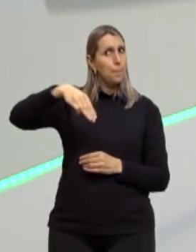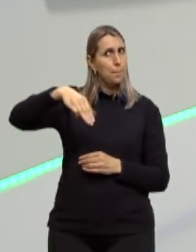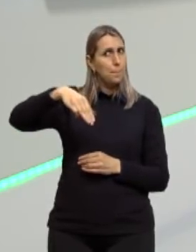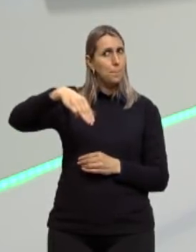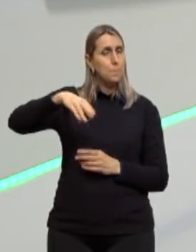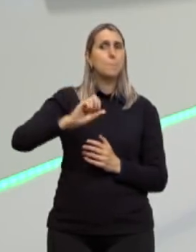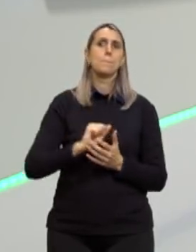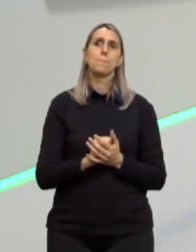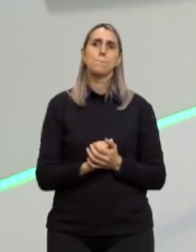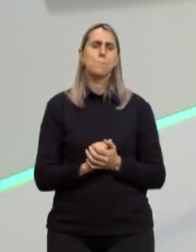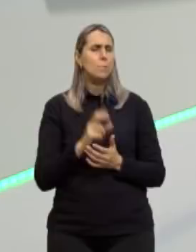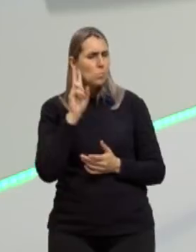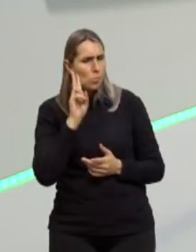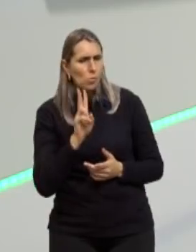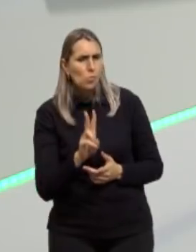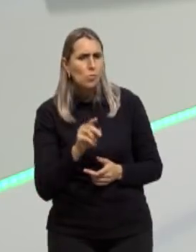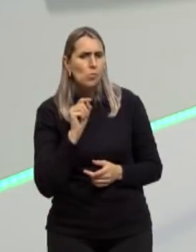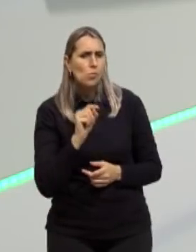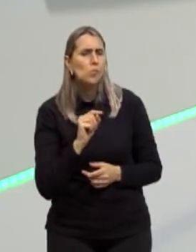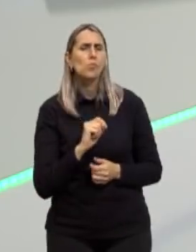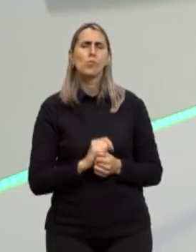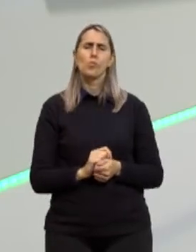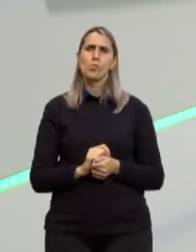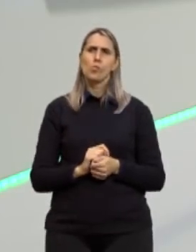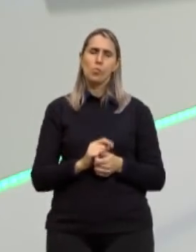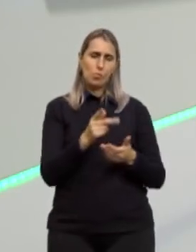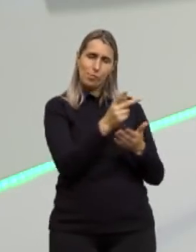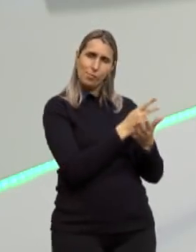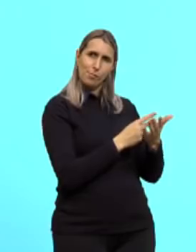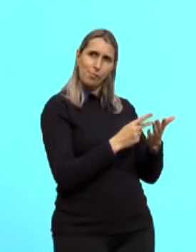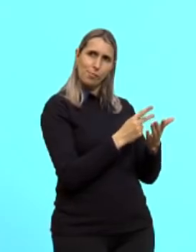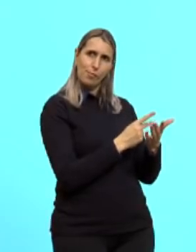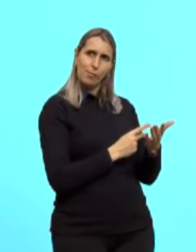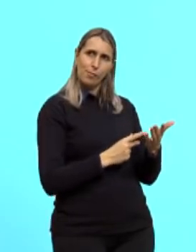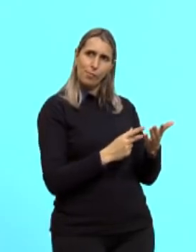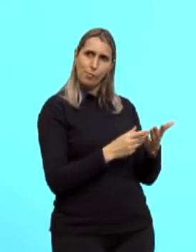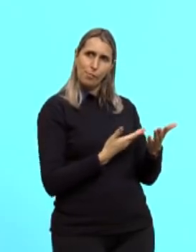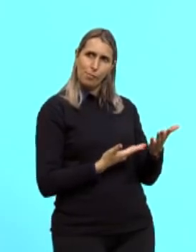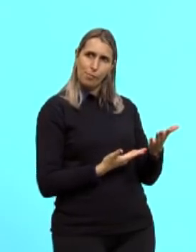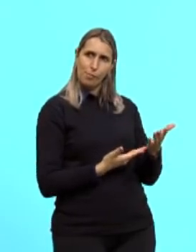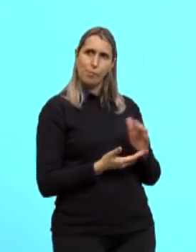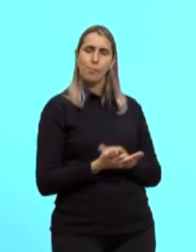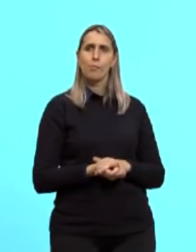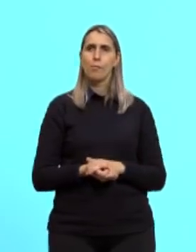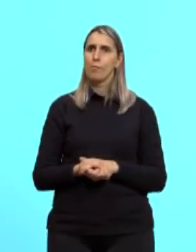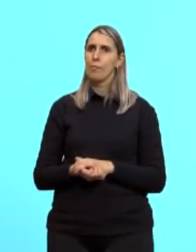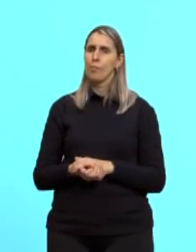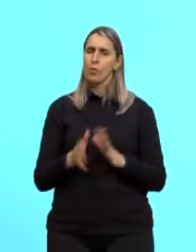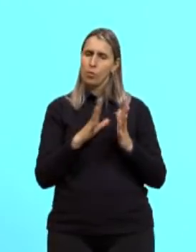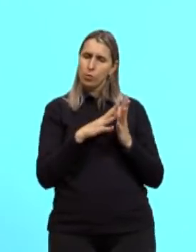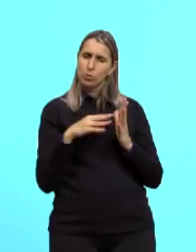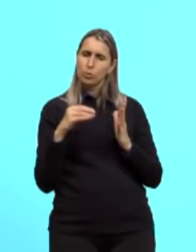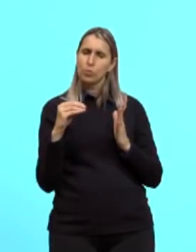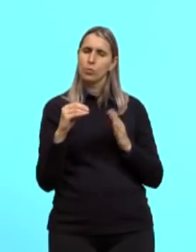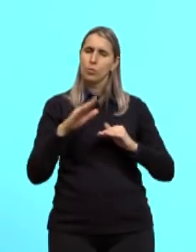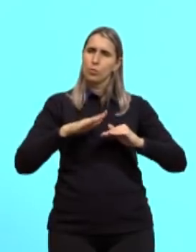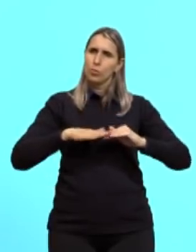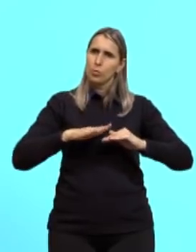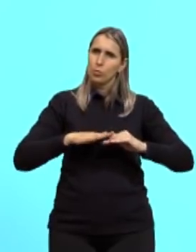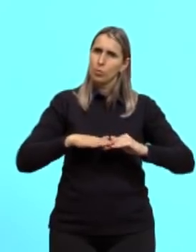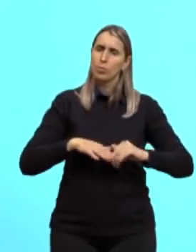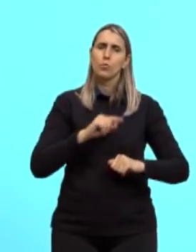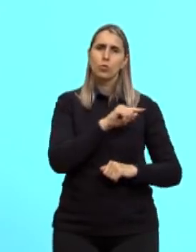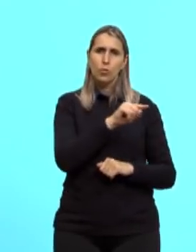vejam nesse caso já trouxe e um desenho já trouxe ele um um modelo matemático